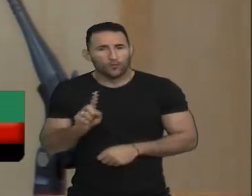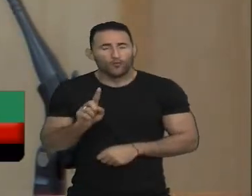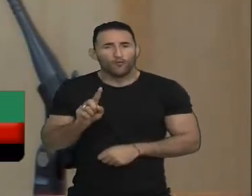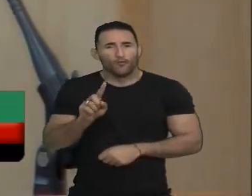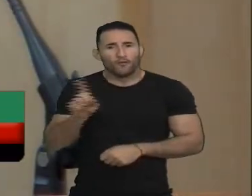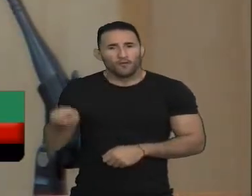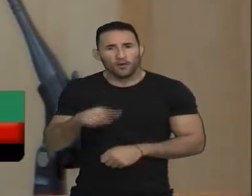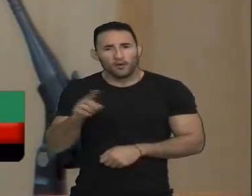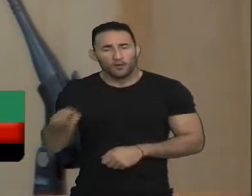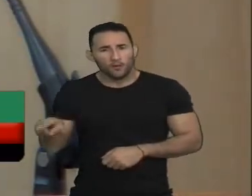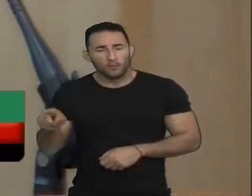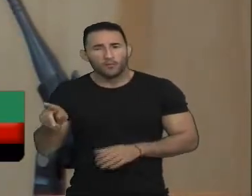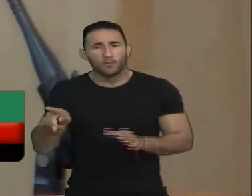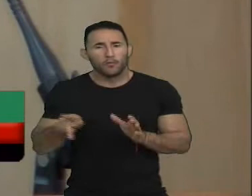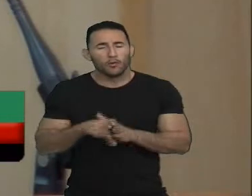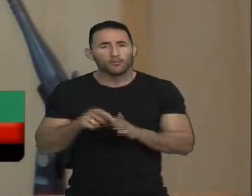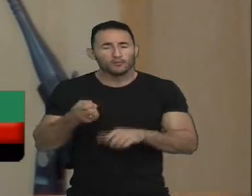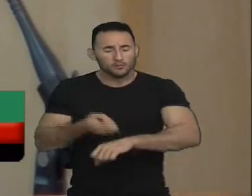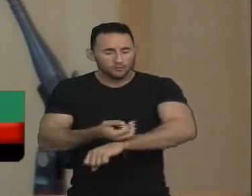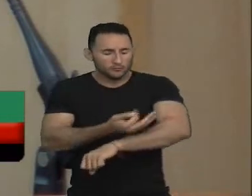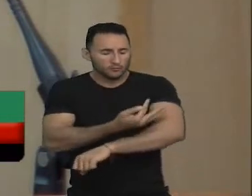envolver sentimento dos familiares